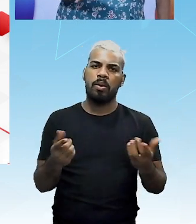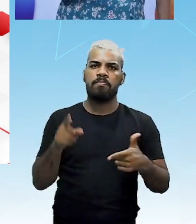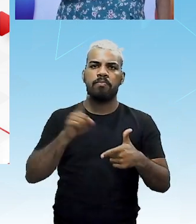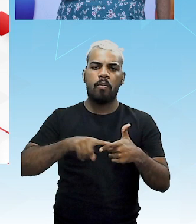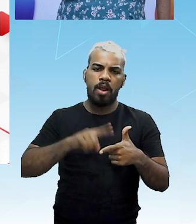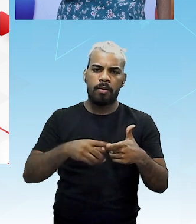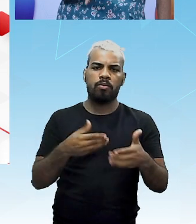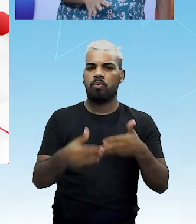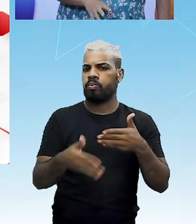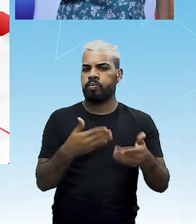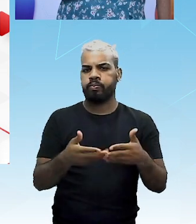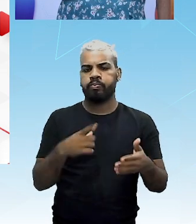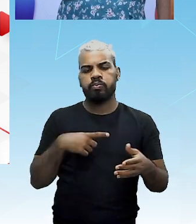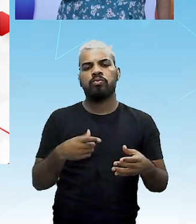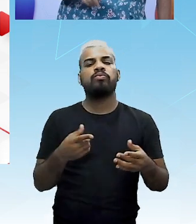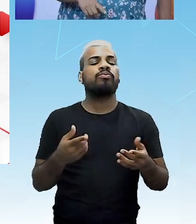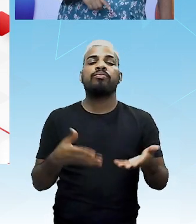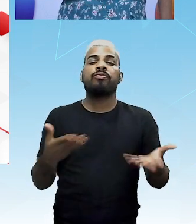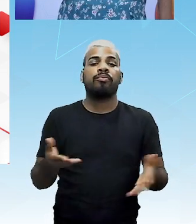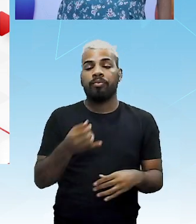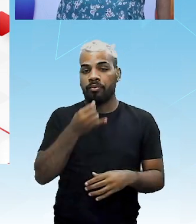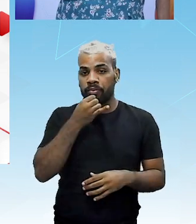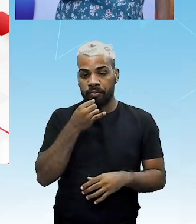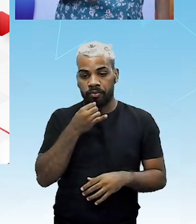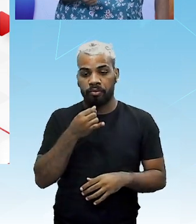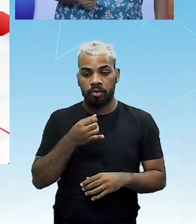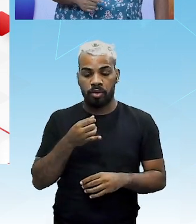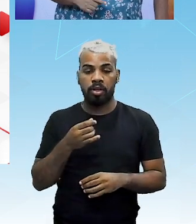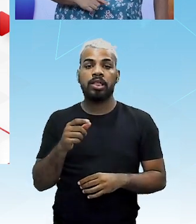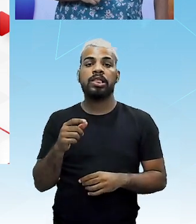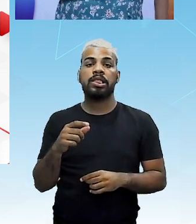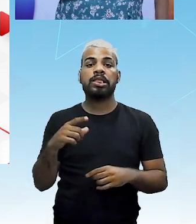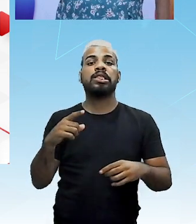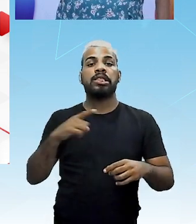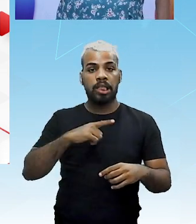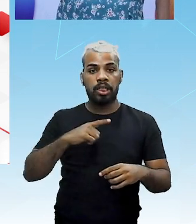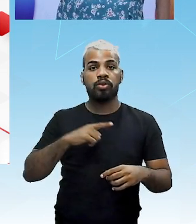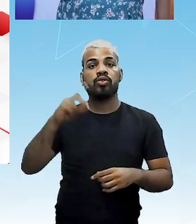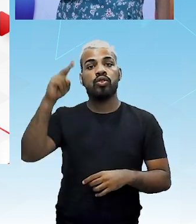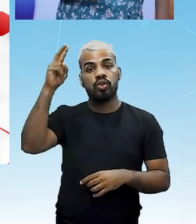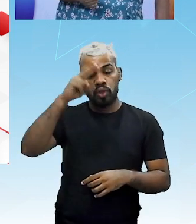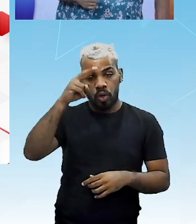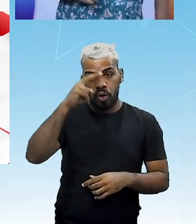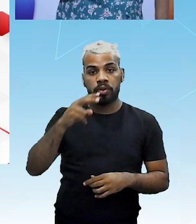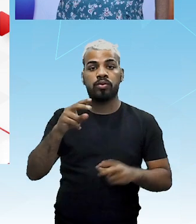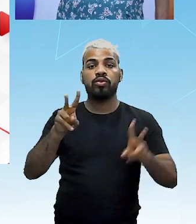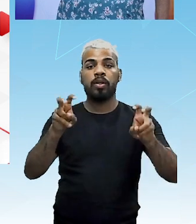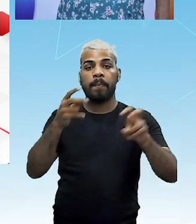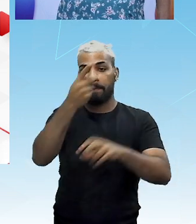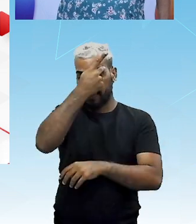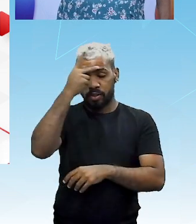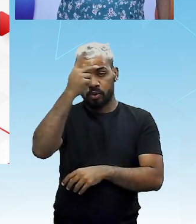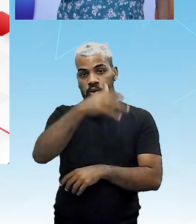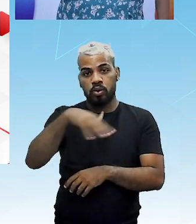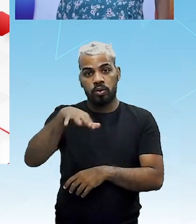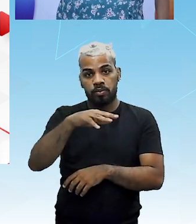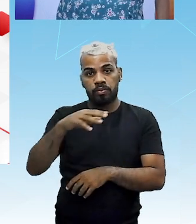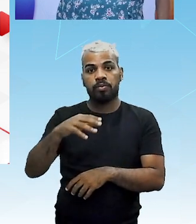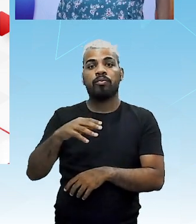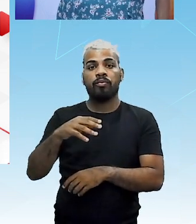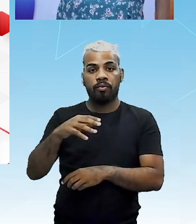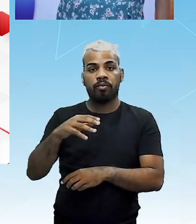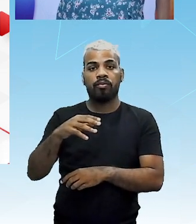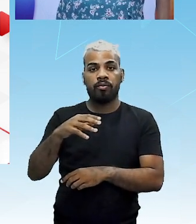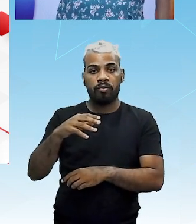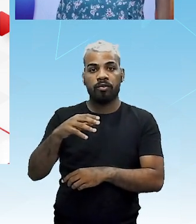que a comunidade esteja enfrentando. Então, veja, ele está contando uma história de pessoas, descrevendo aquele local,